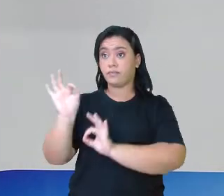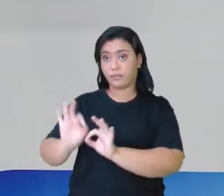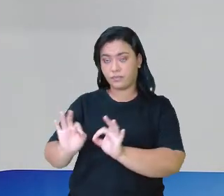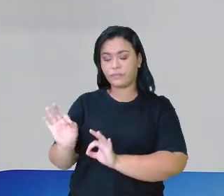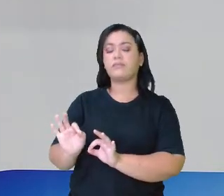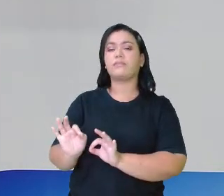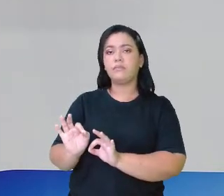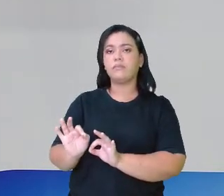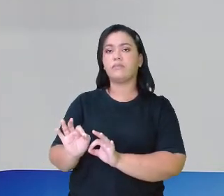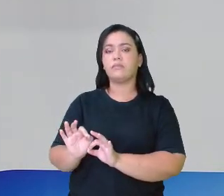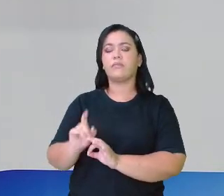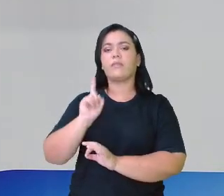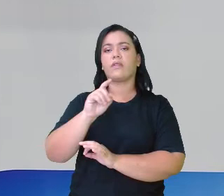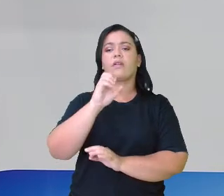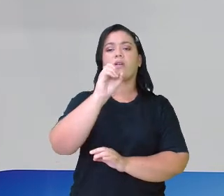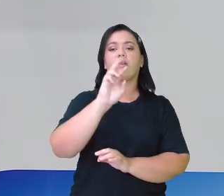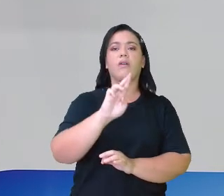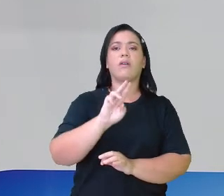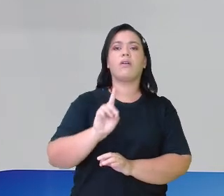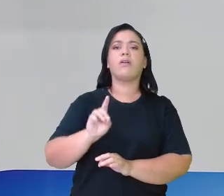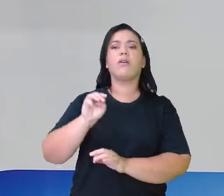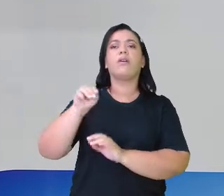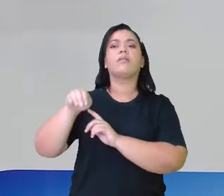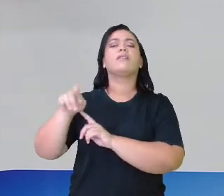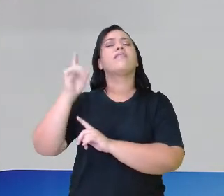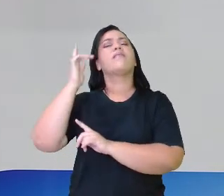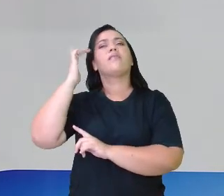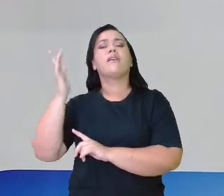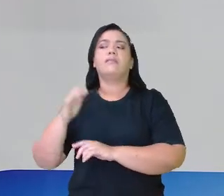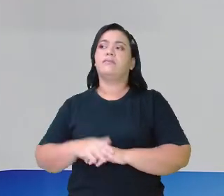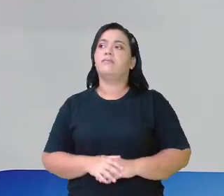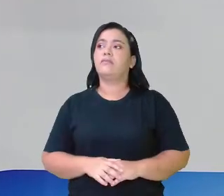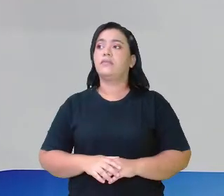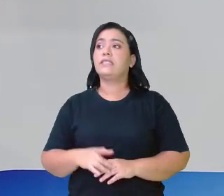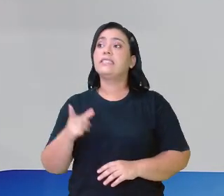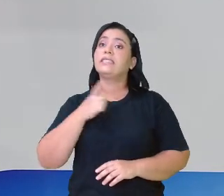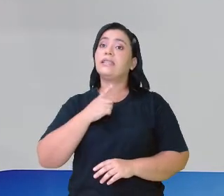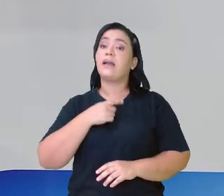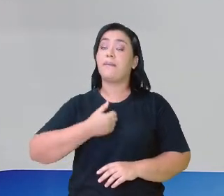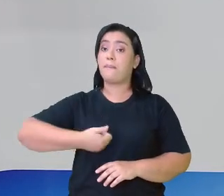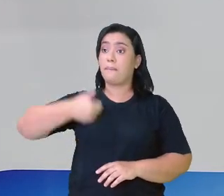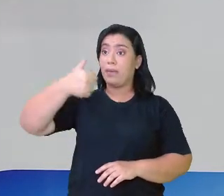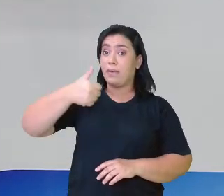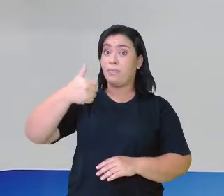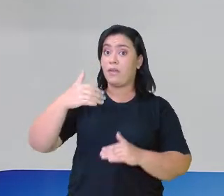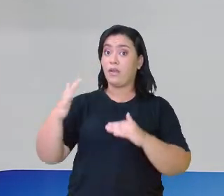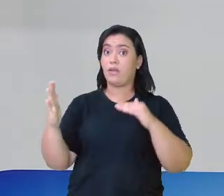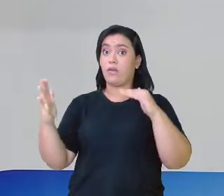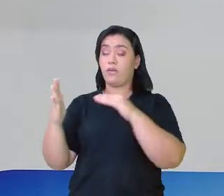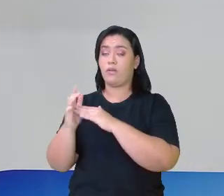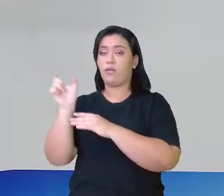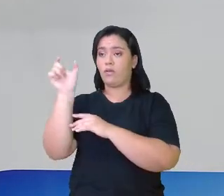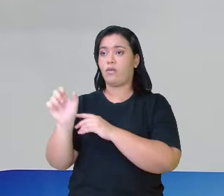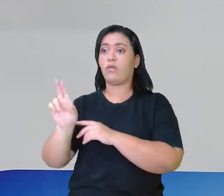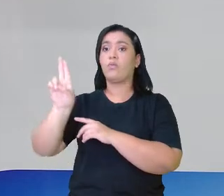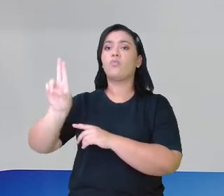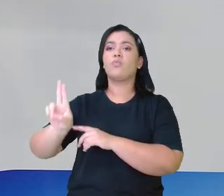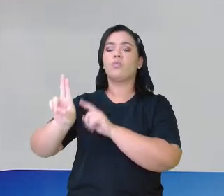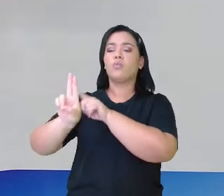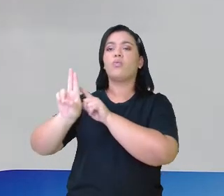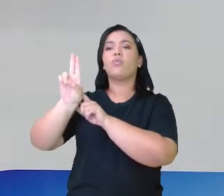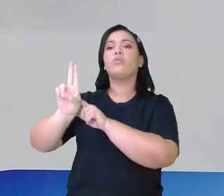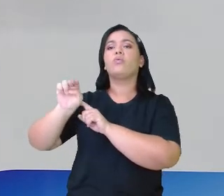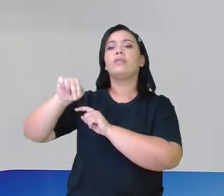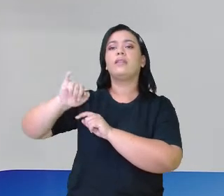colocar ordem. Ordem é a coisa mais fácil, porque ela tem, ó, o número, primeira, que começa sempre da unidade, que é o